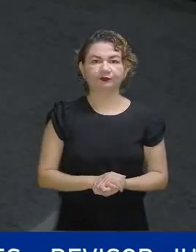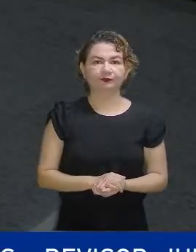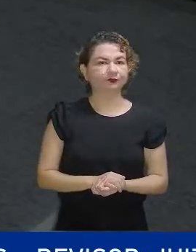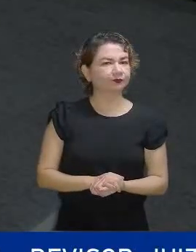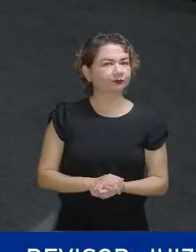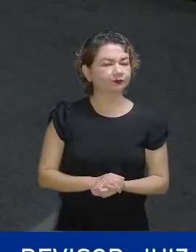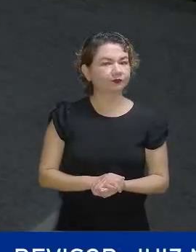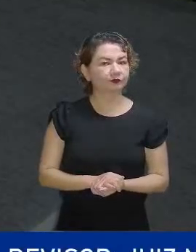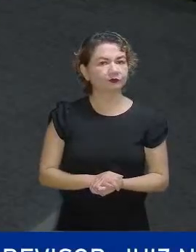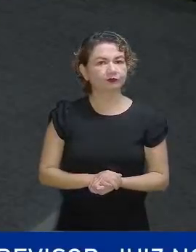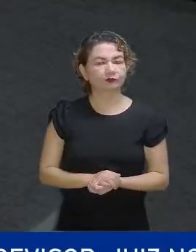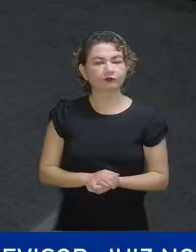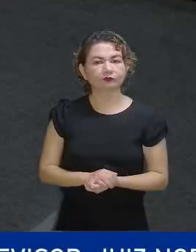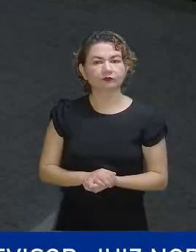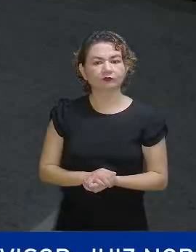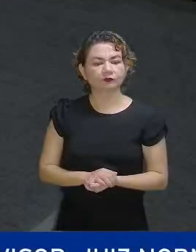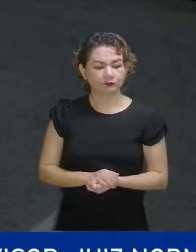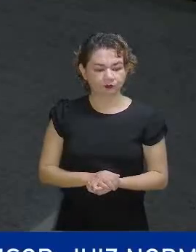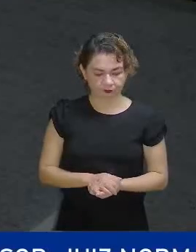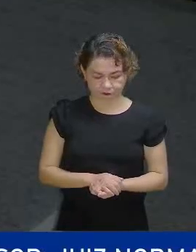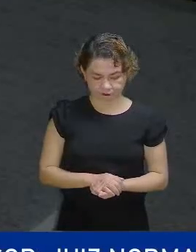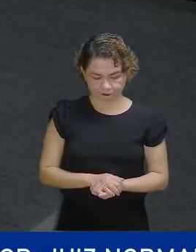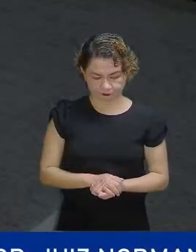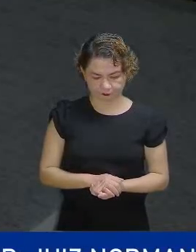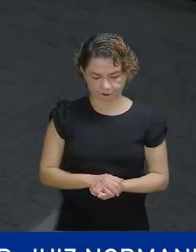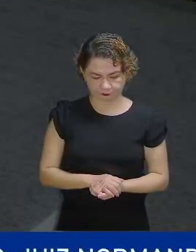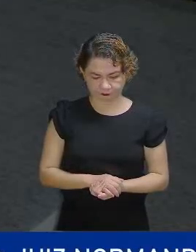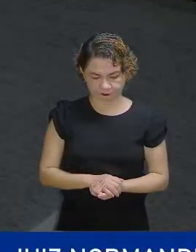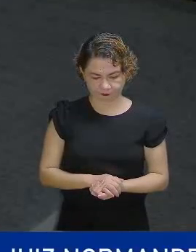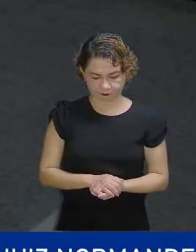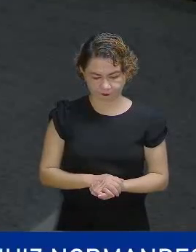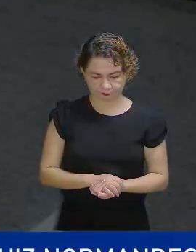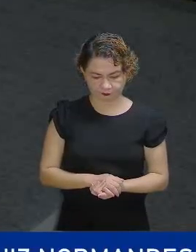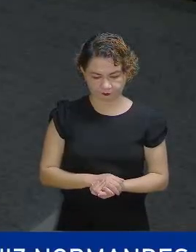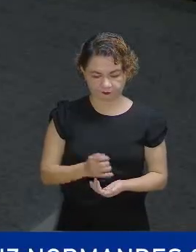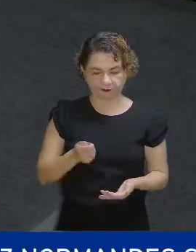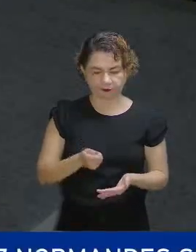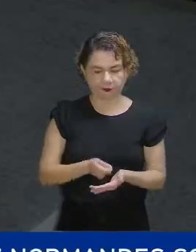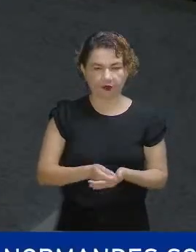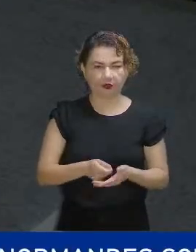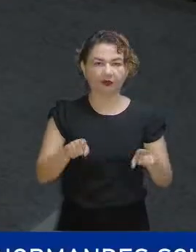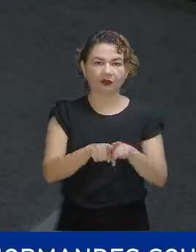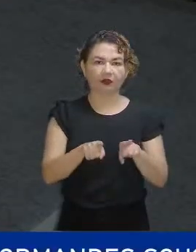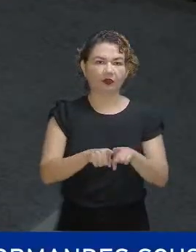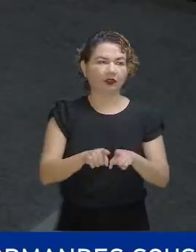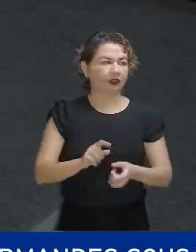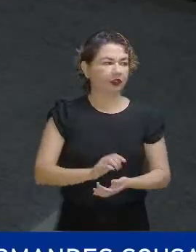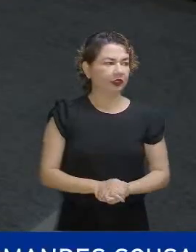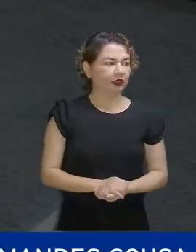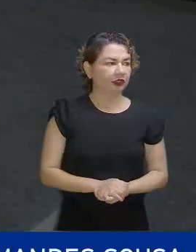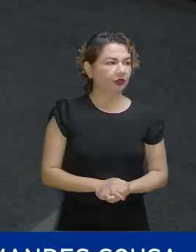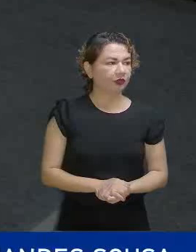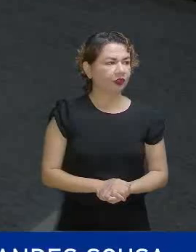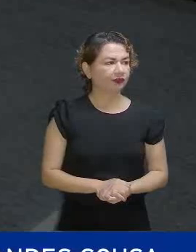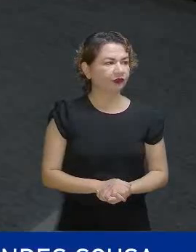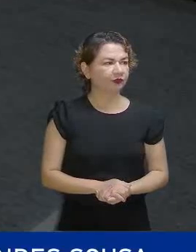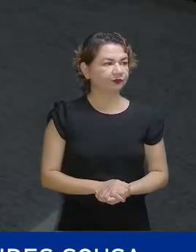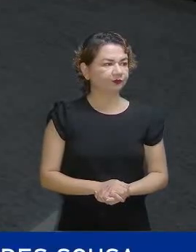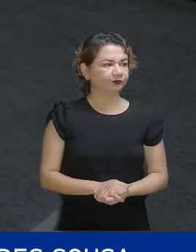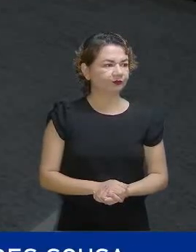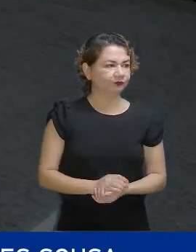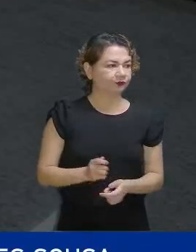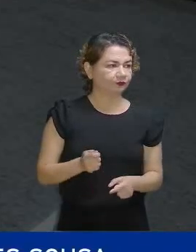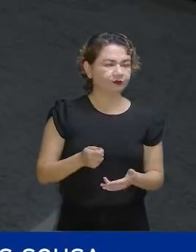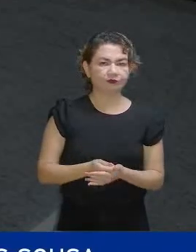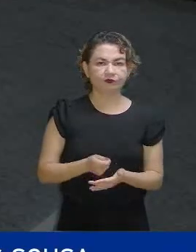em silêncio. Aviso de Miranda. Tal exigência se restringe aos interrogatórios